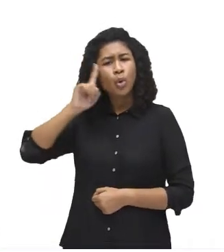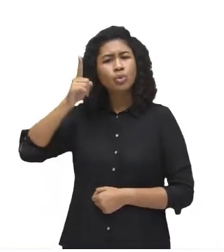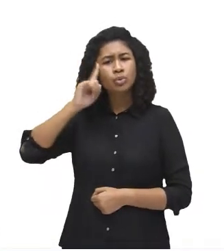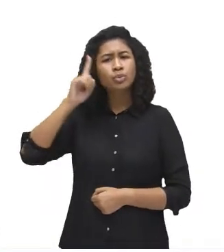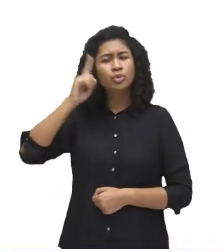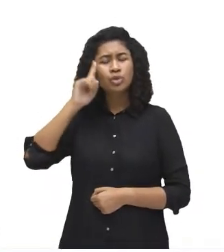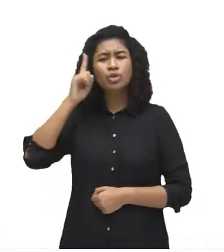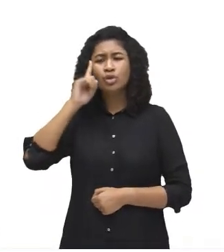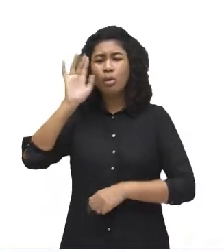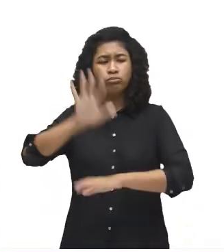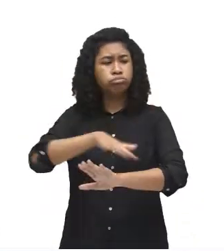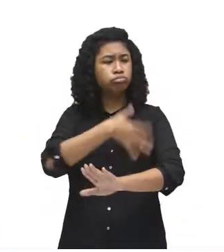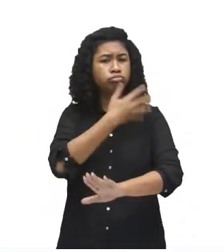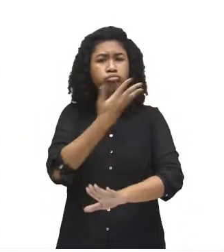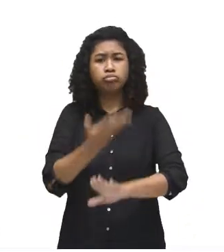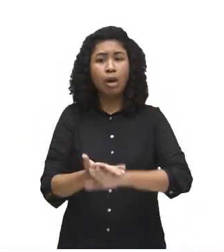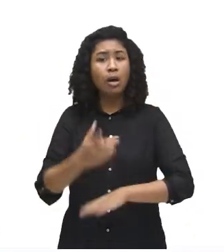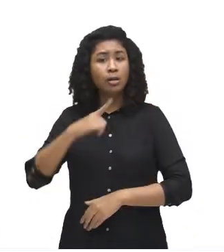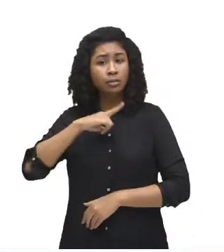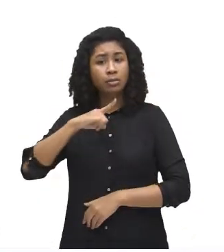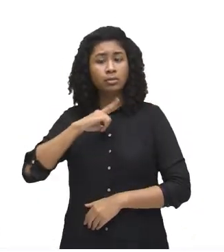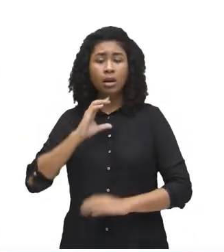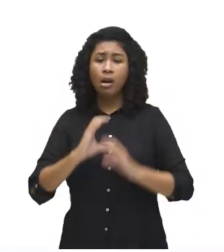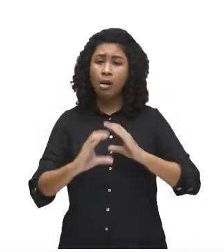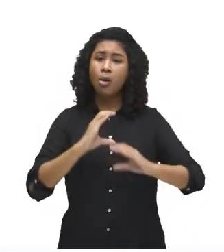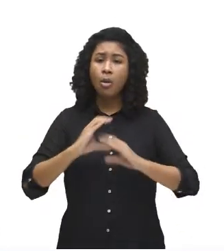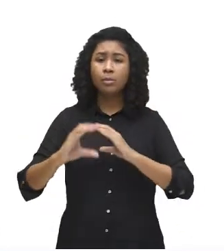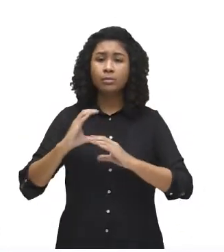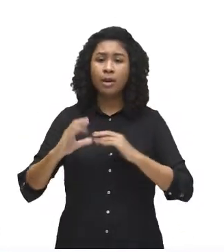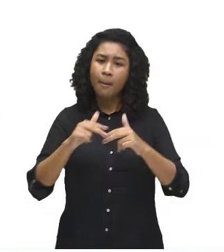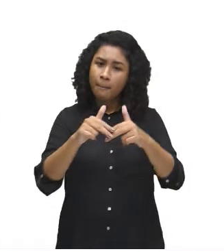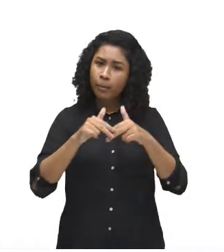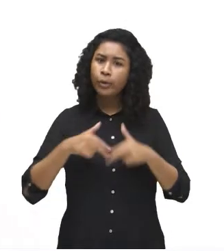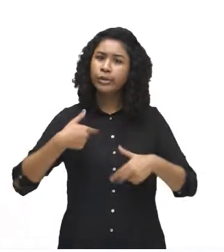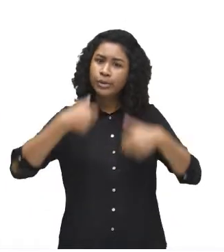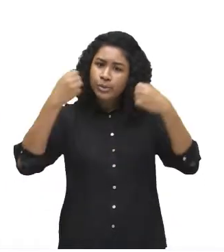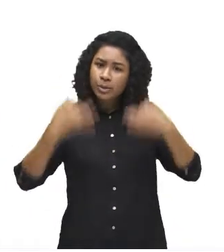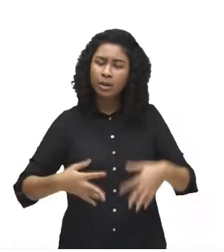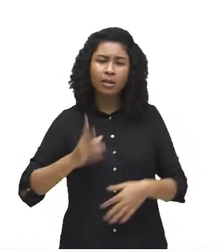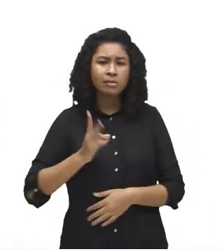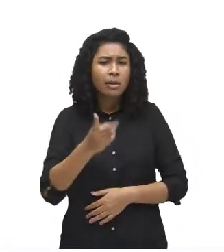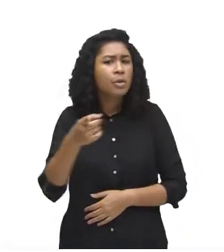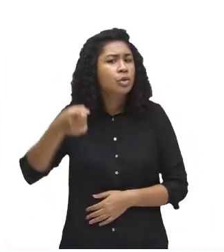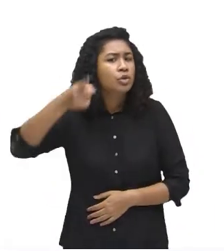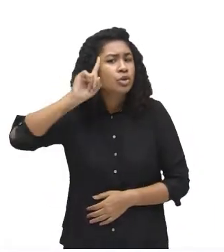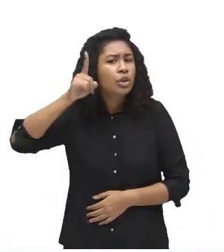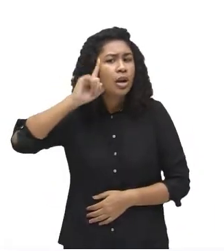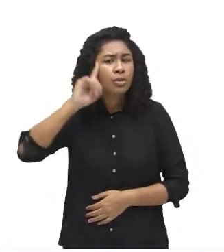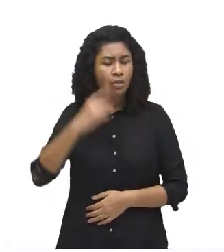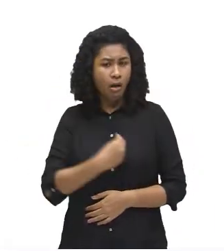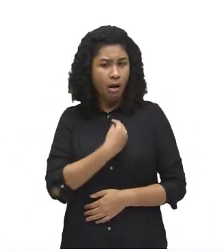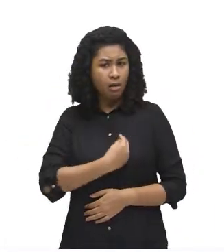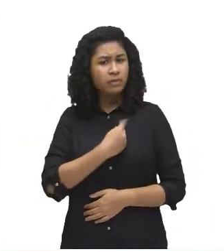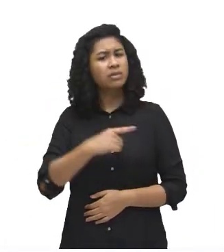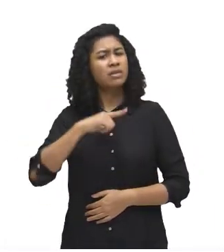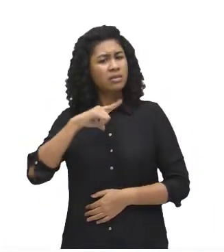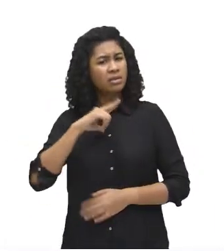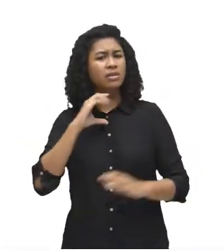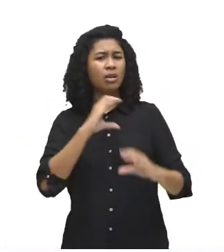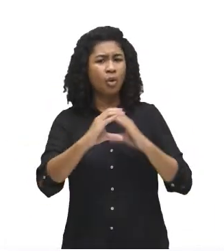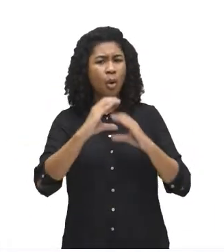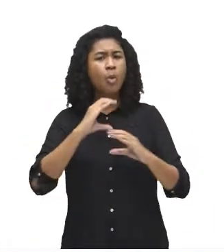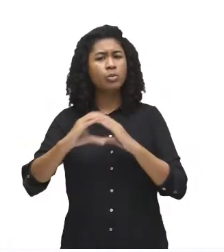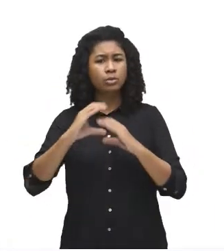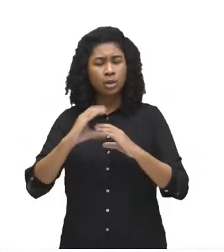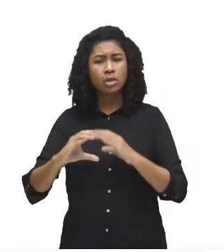nos comunicando. Por isso que eu falei que a comunicação faz parte do nosso dia a dia. O ato de comunicação pode